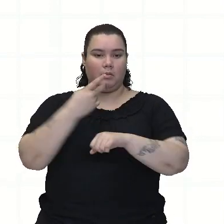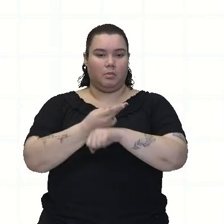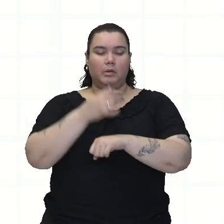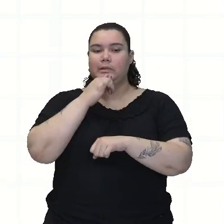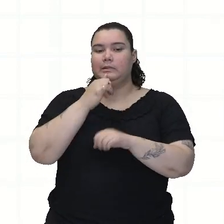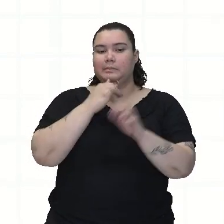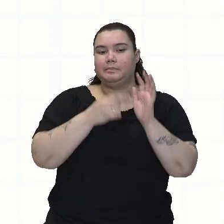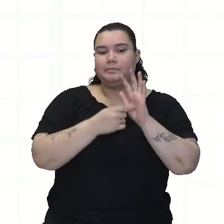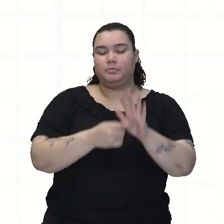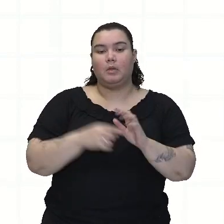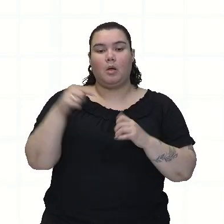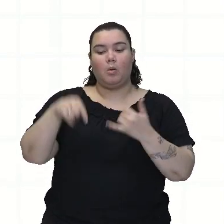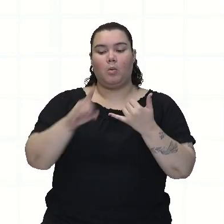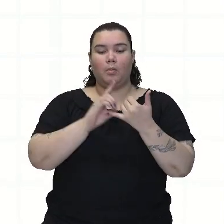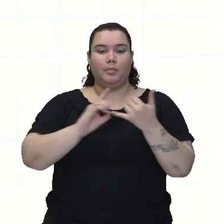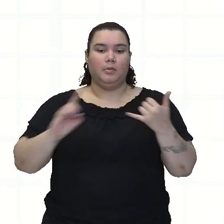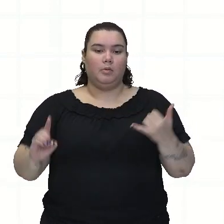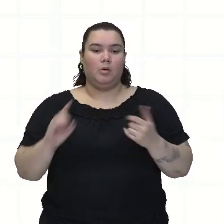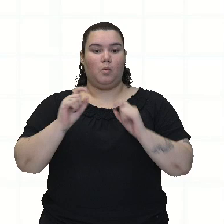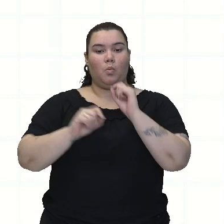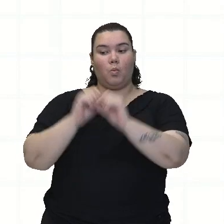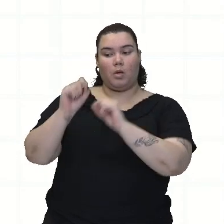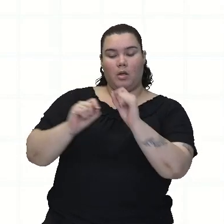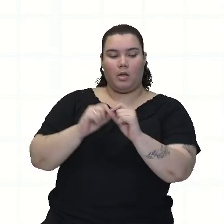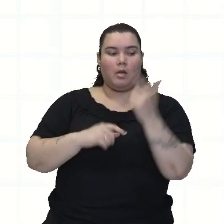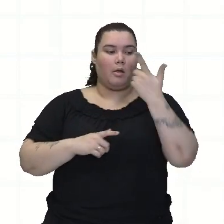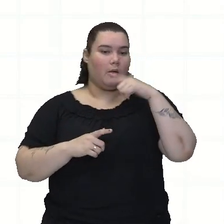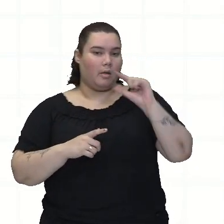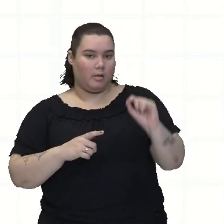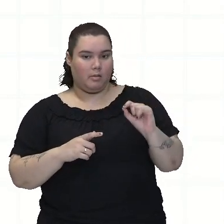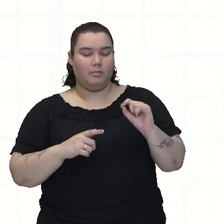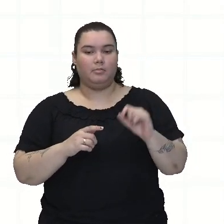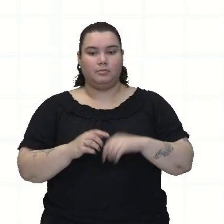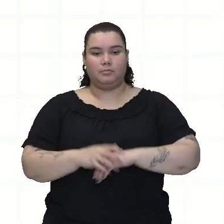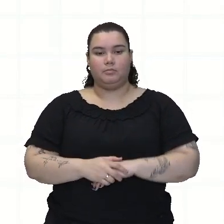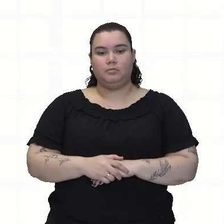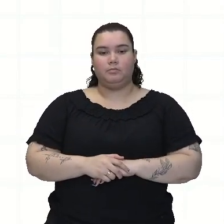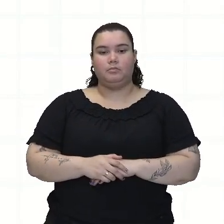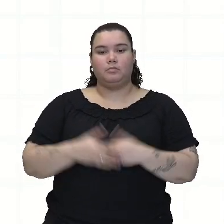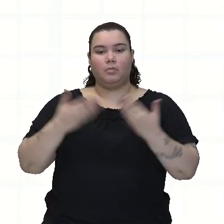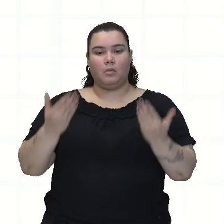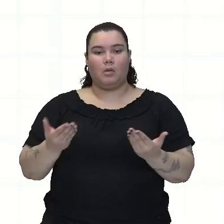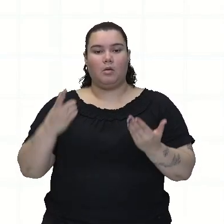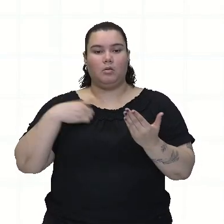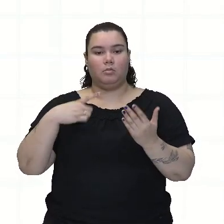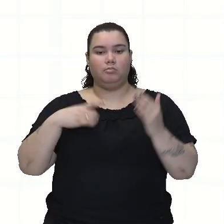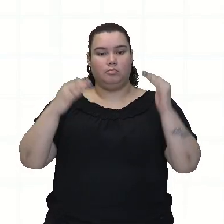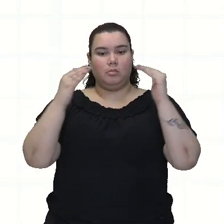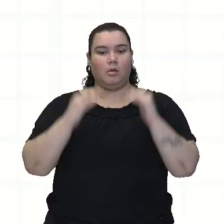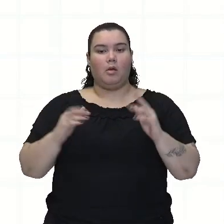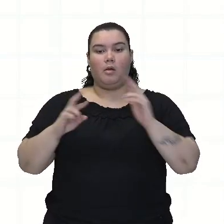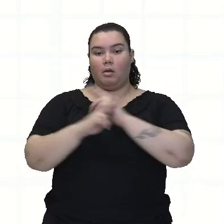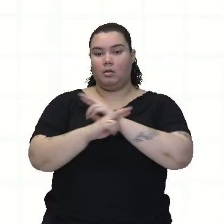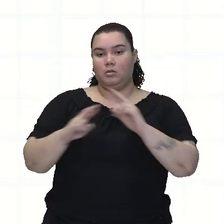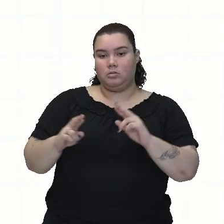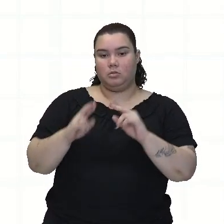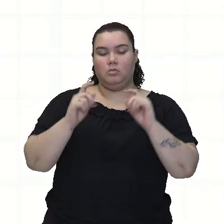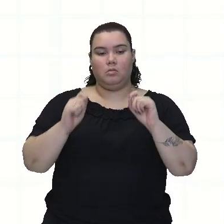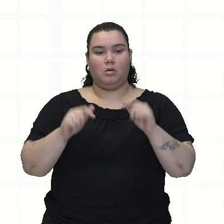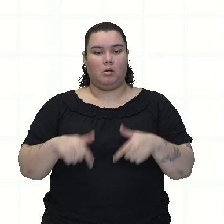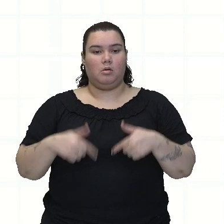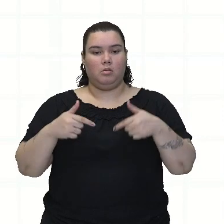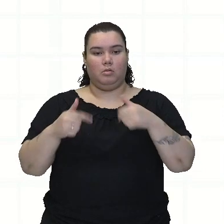exemplos. Enquanto o objeto direto responde a pergunta o que ou quem, o objeto indireto responde a pergunta para quem ou para o que em relação à